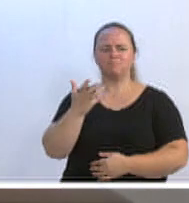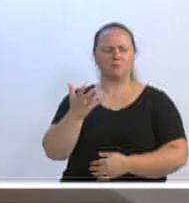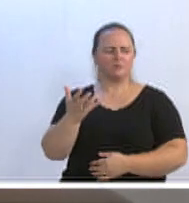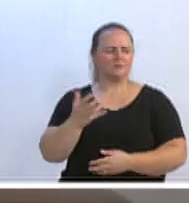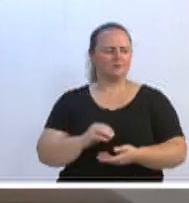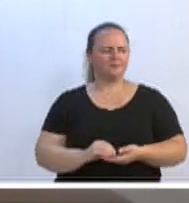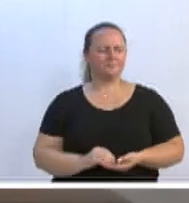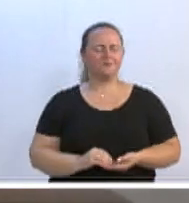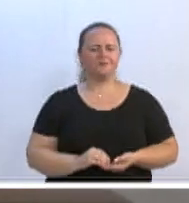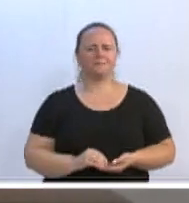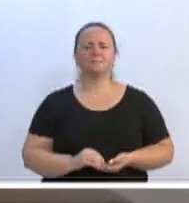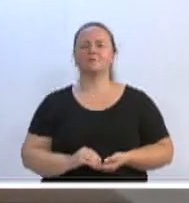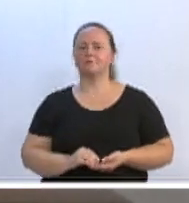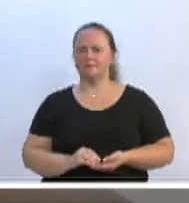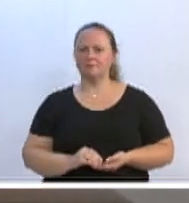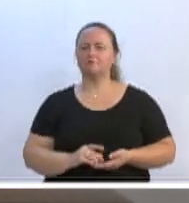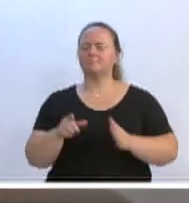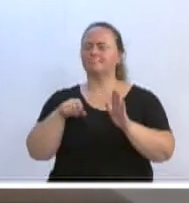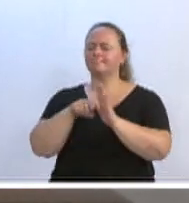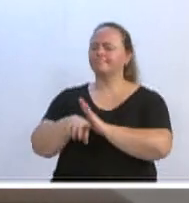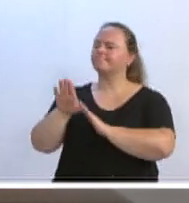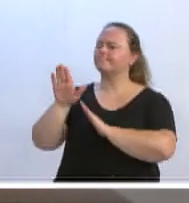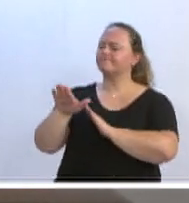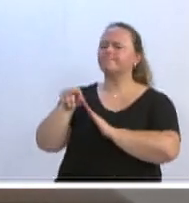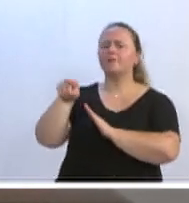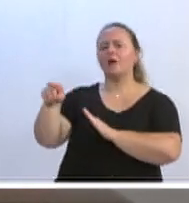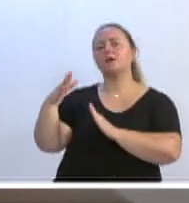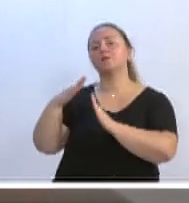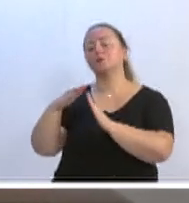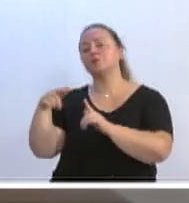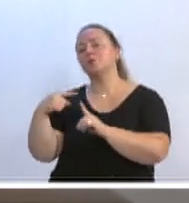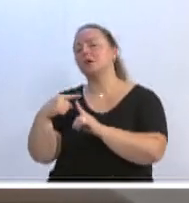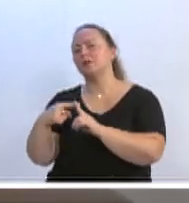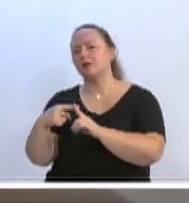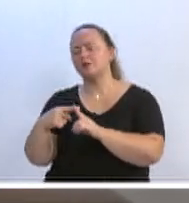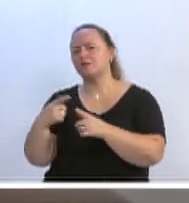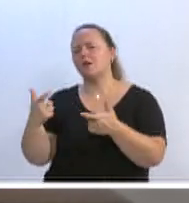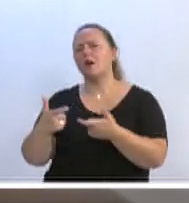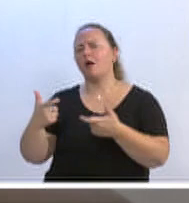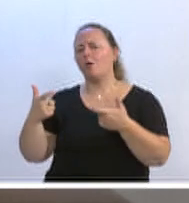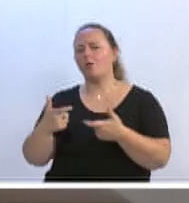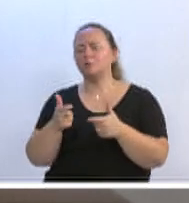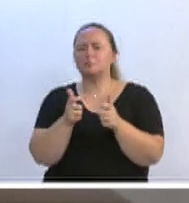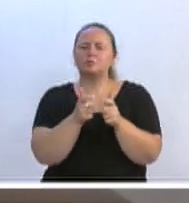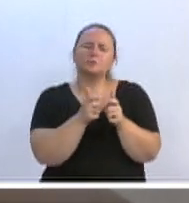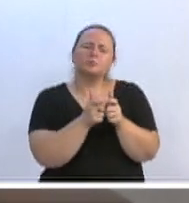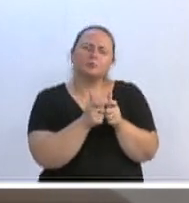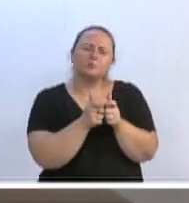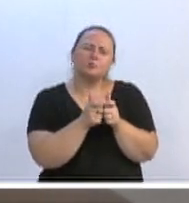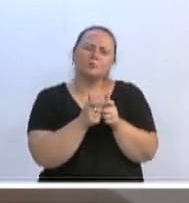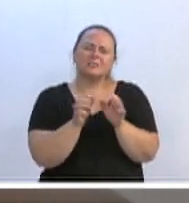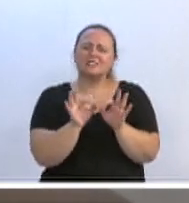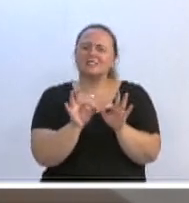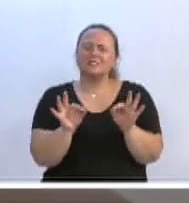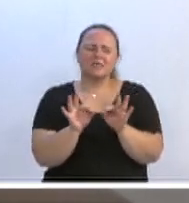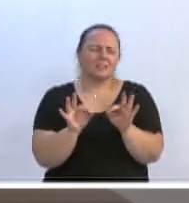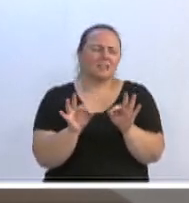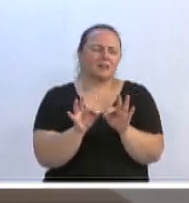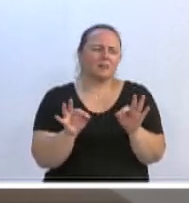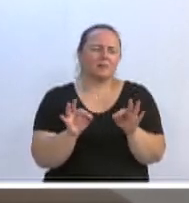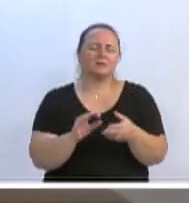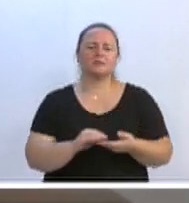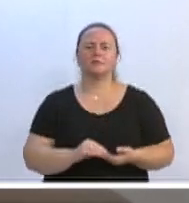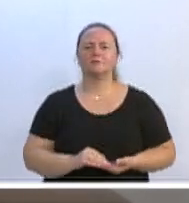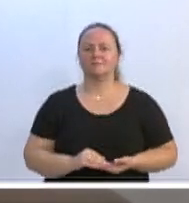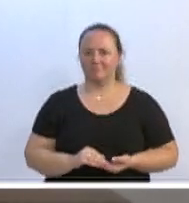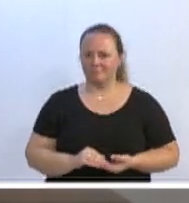E eu perguntei onde era a igreja dele. A igreja dele era uma igreja pequenininha, muito simples, formada